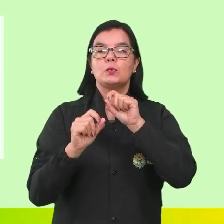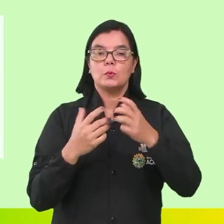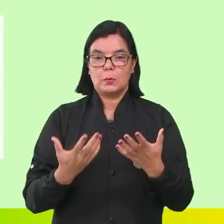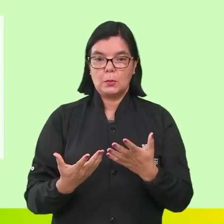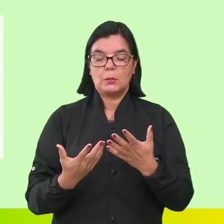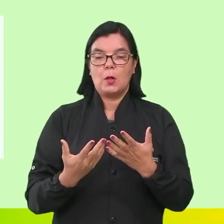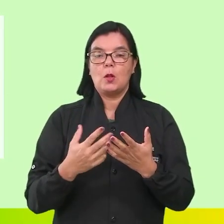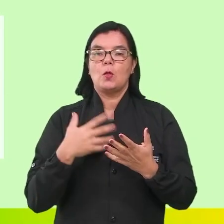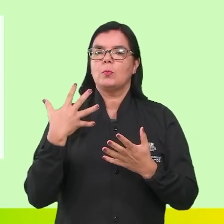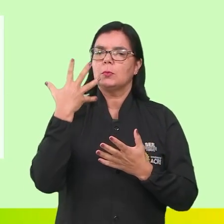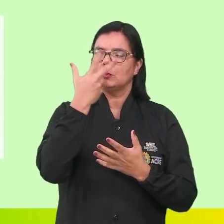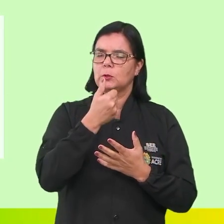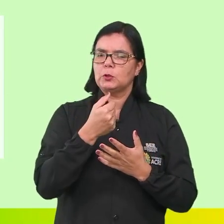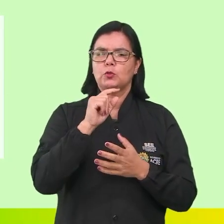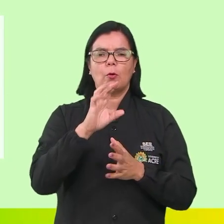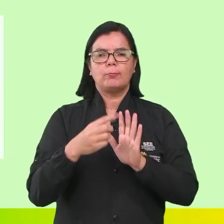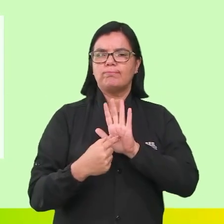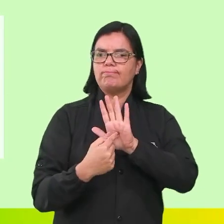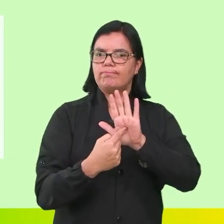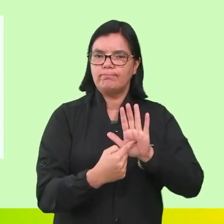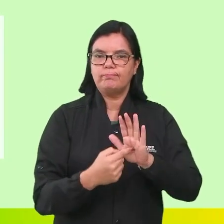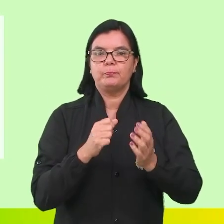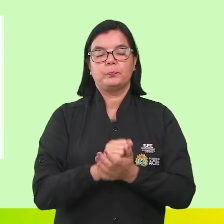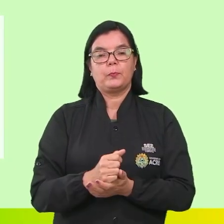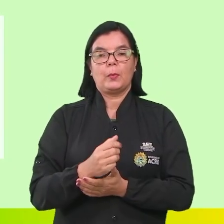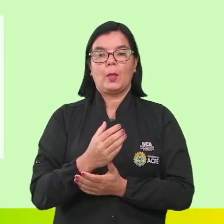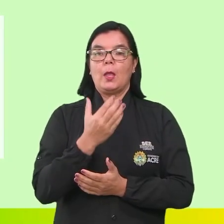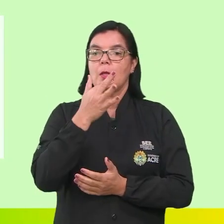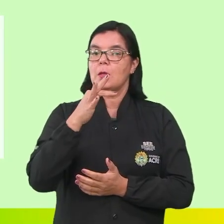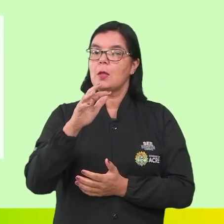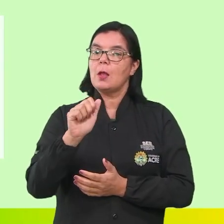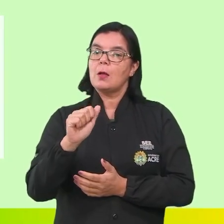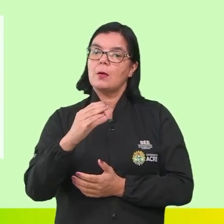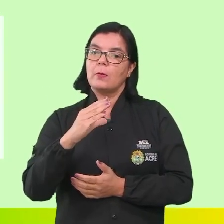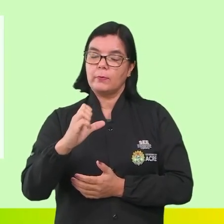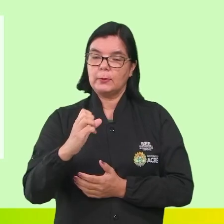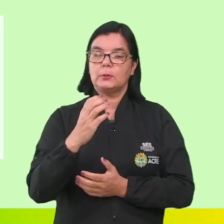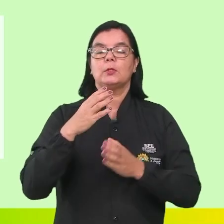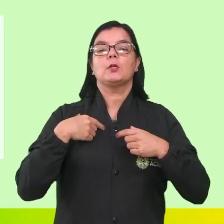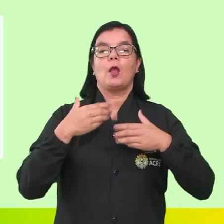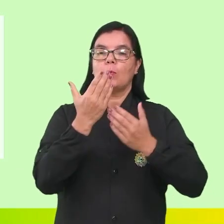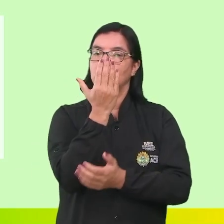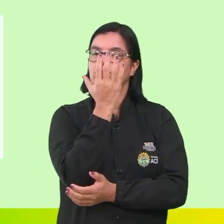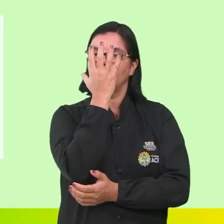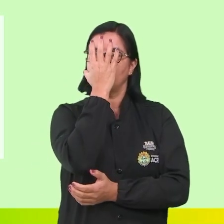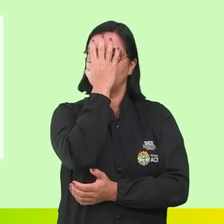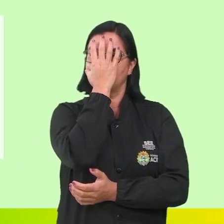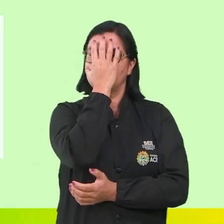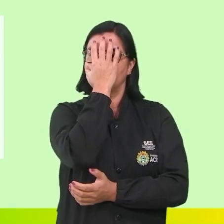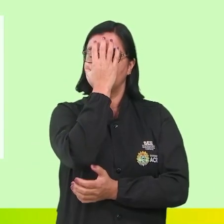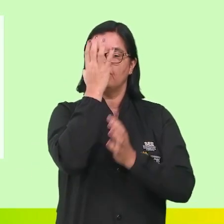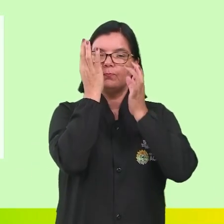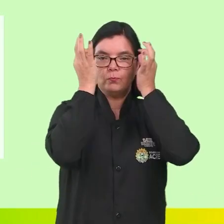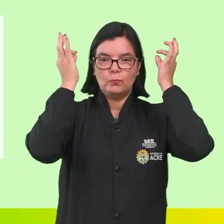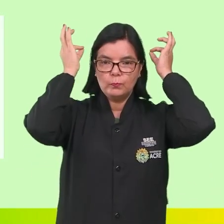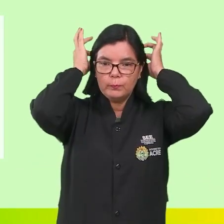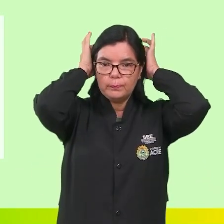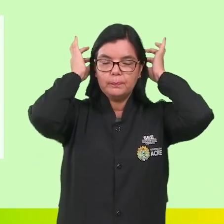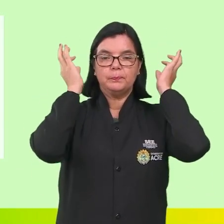uma decoração simbólica. E a face, que é usada diretamente no rosto, preso com tiras